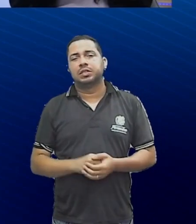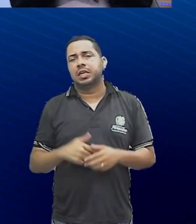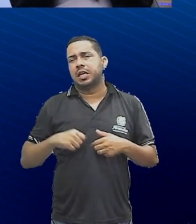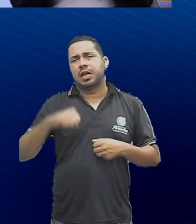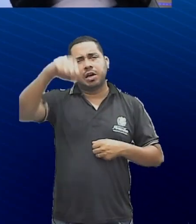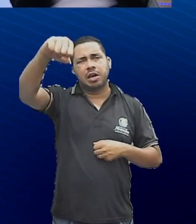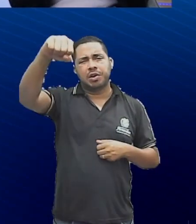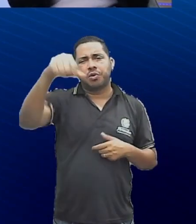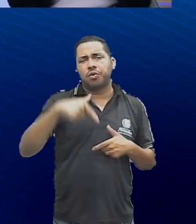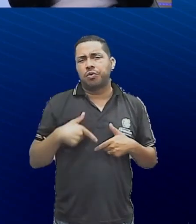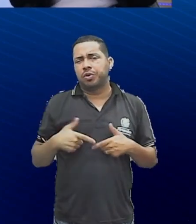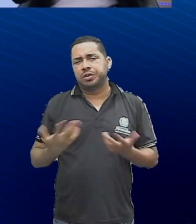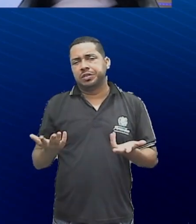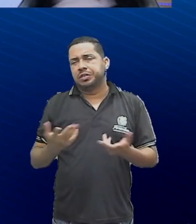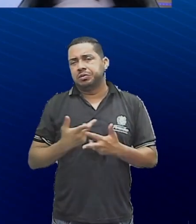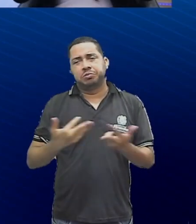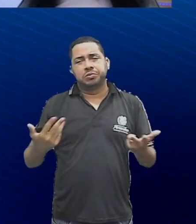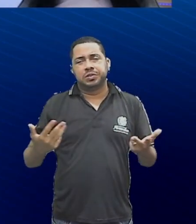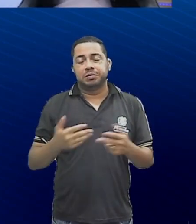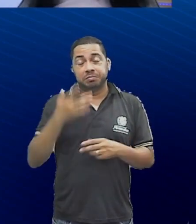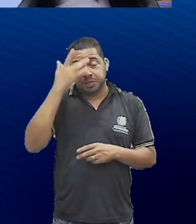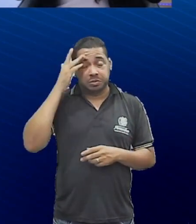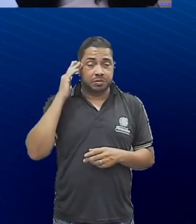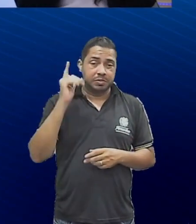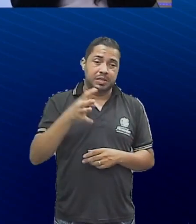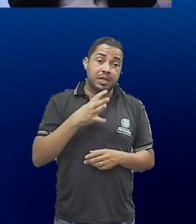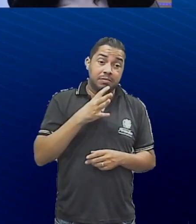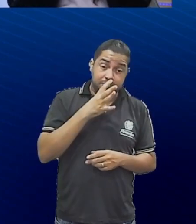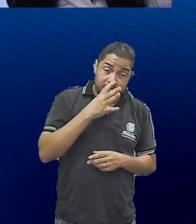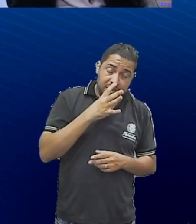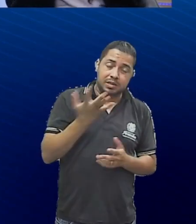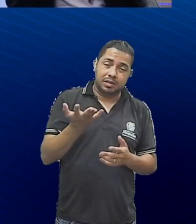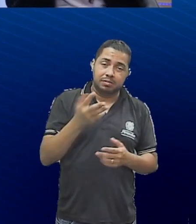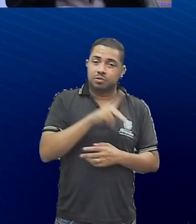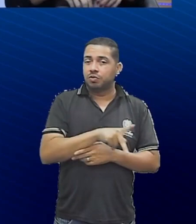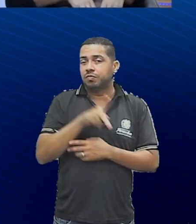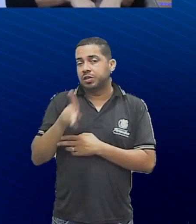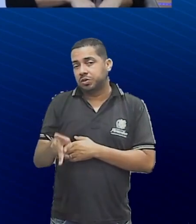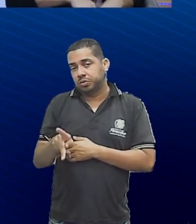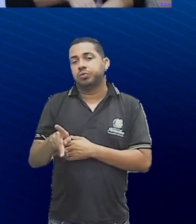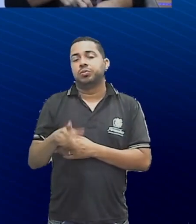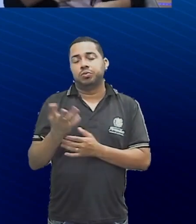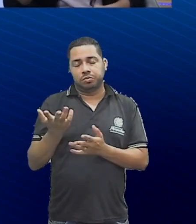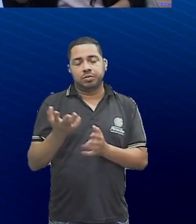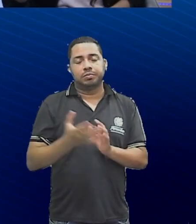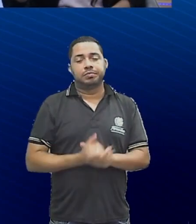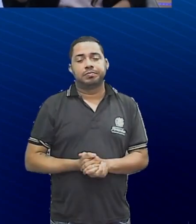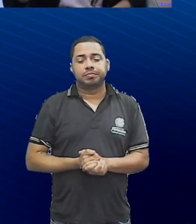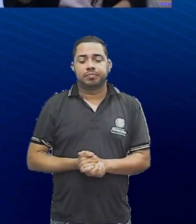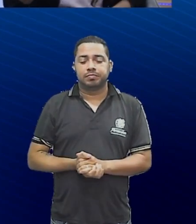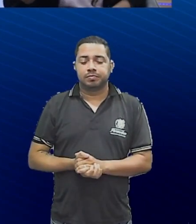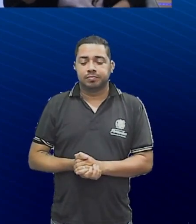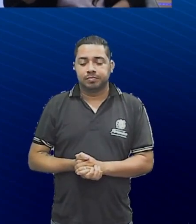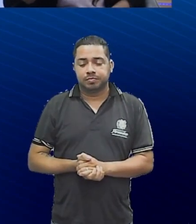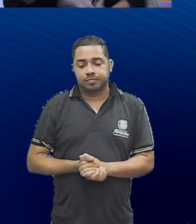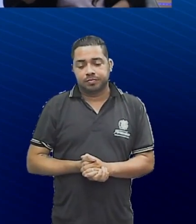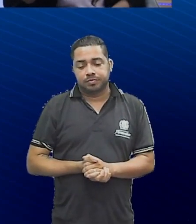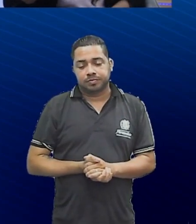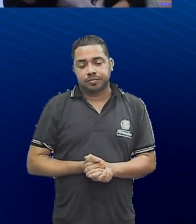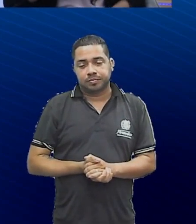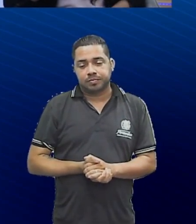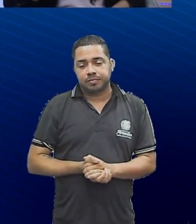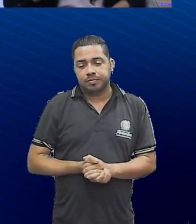heróis, pessoas que você admira, professores, pessoas que você admira, certo?